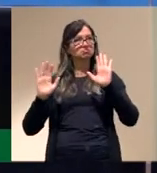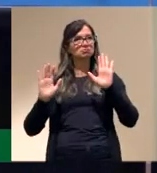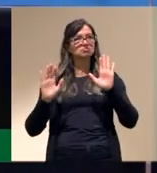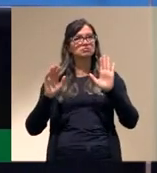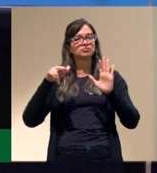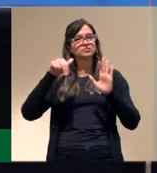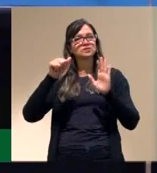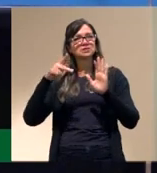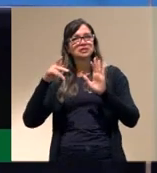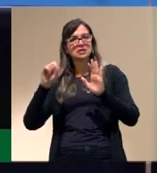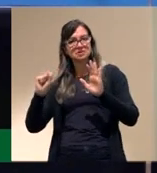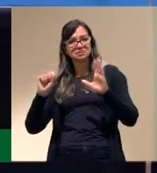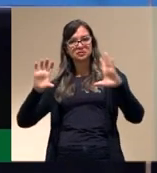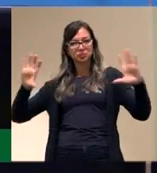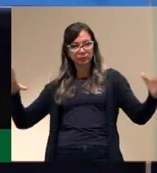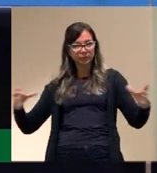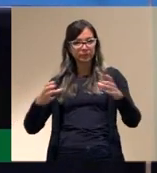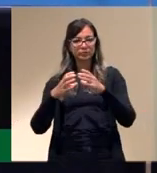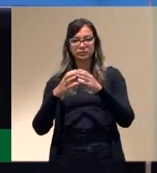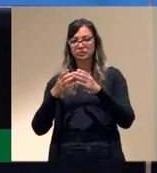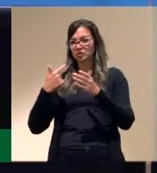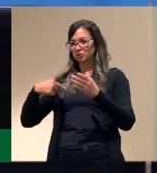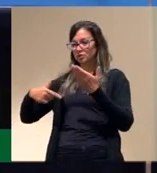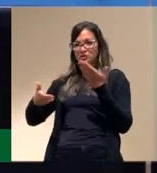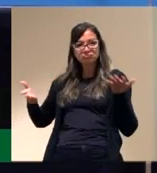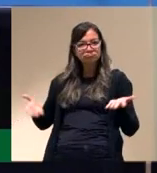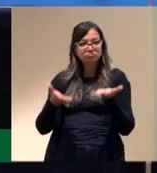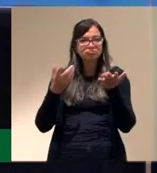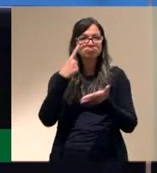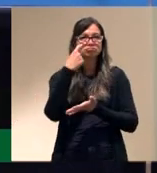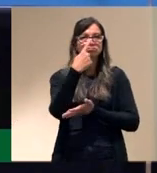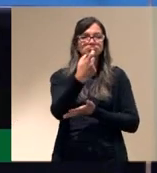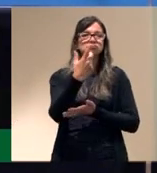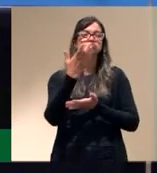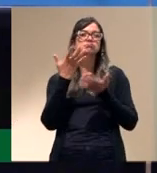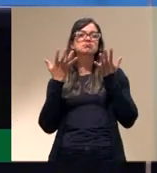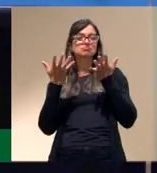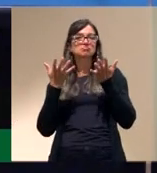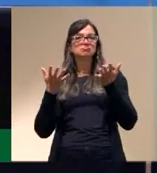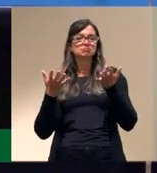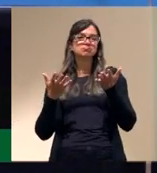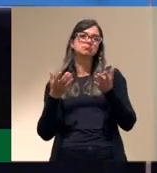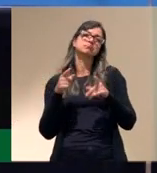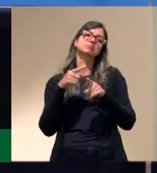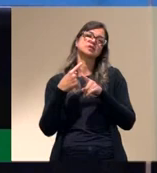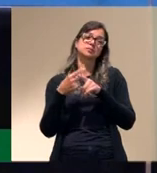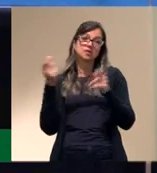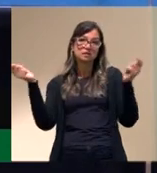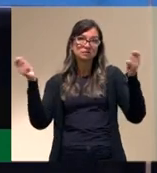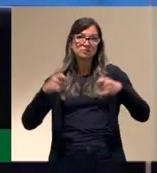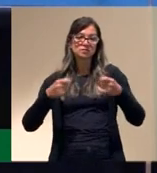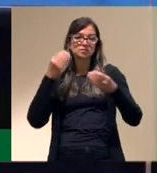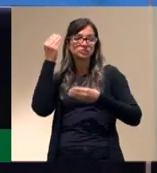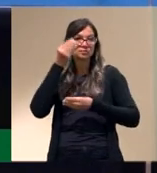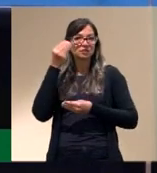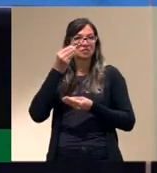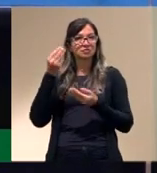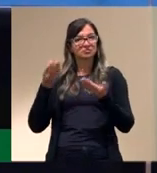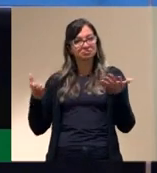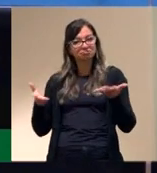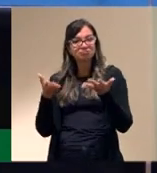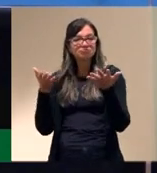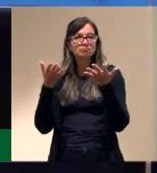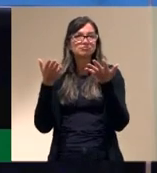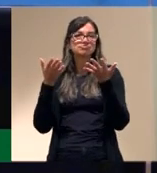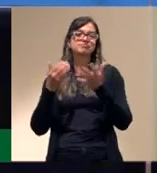é a nossa intencionalidade, é aquilo, a possibilidade da experiência que ela vai viver.